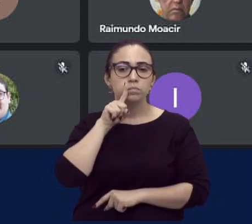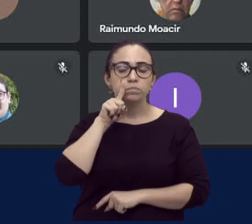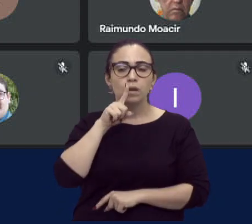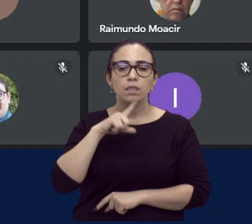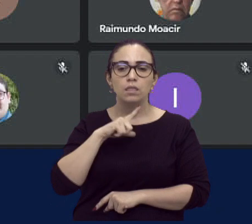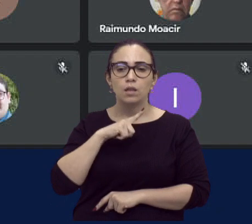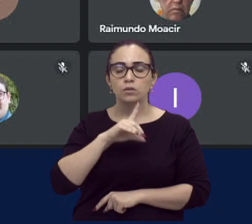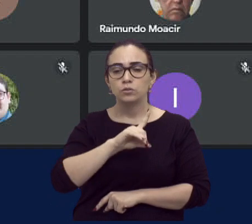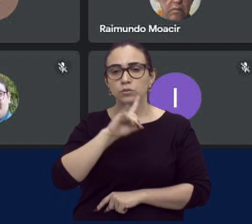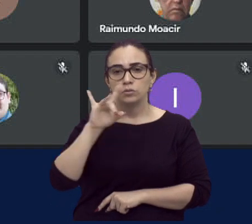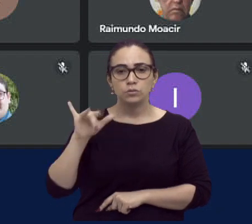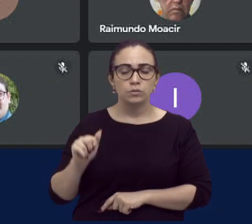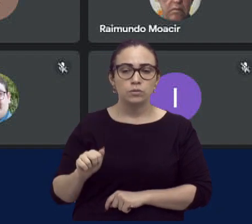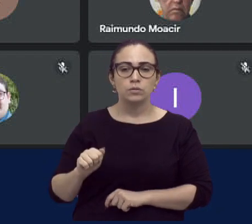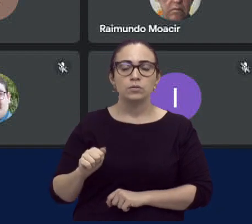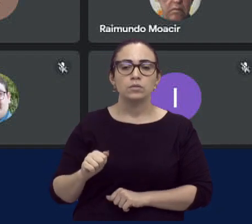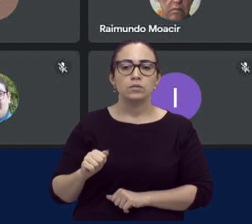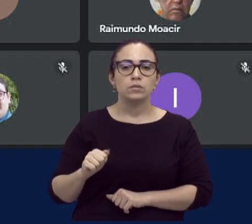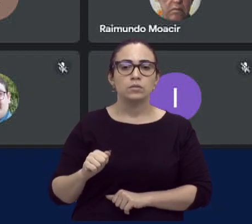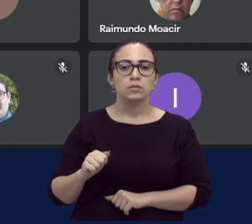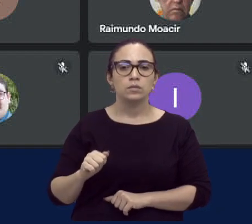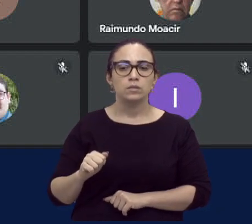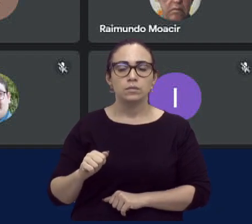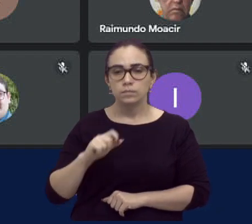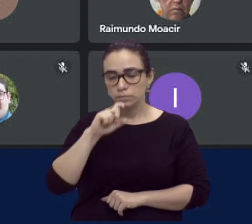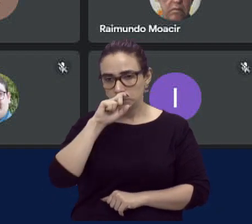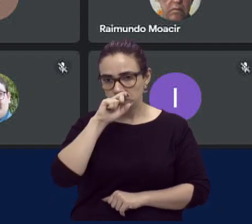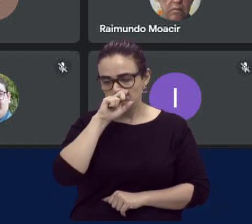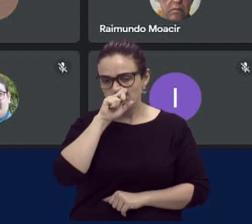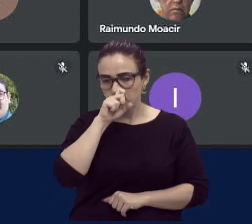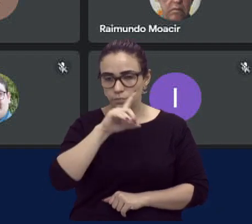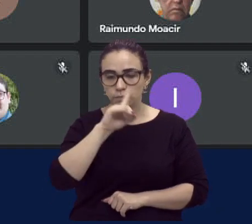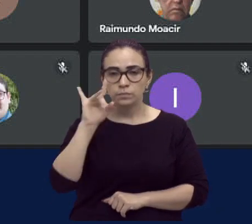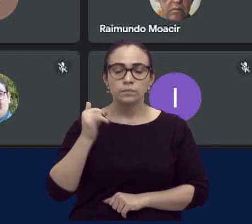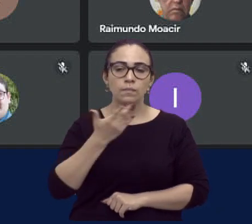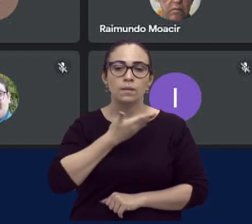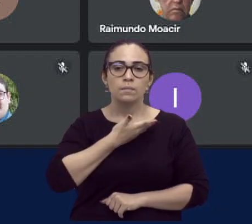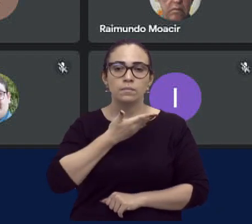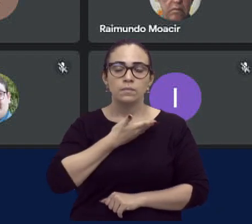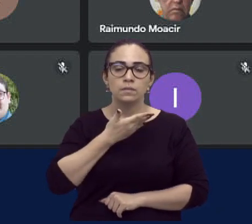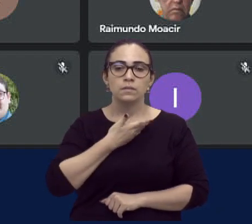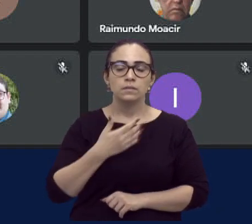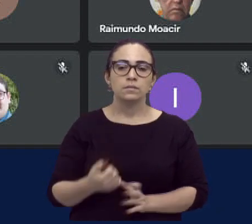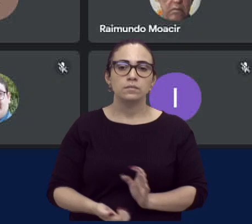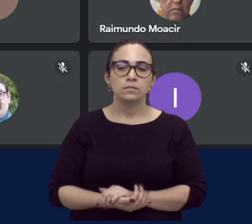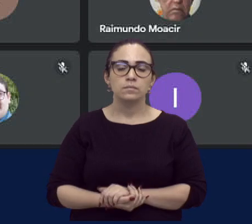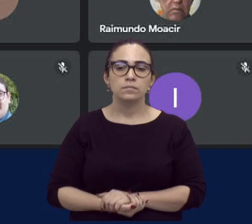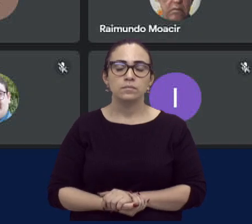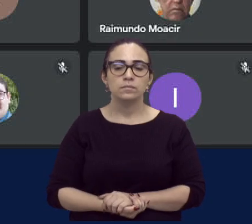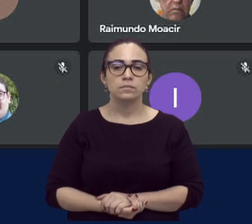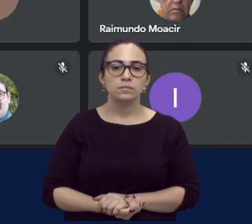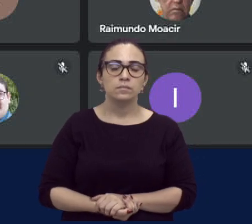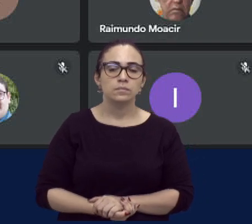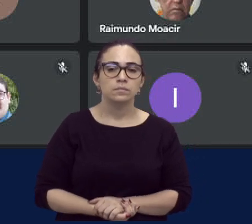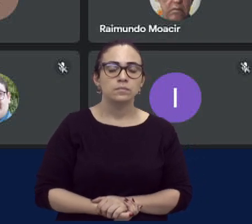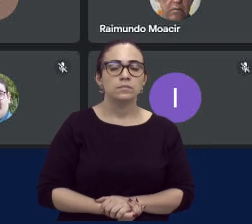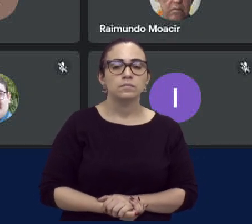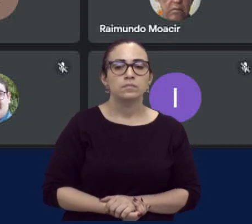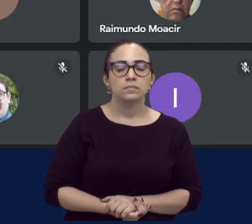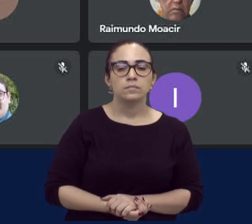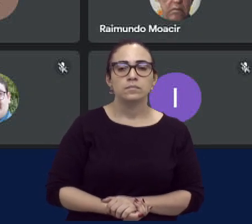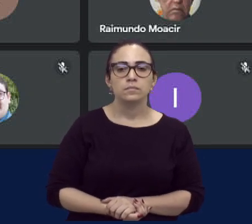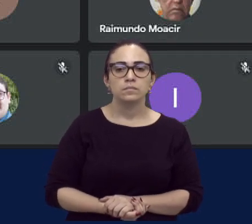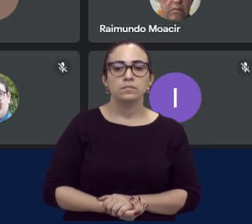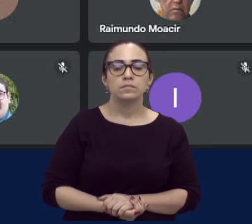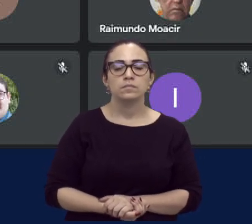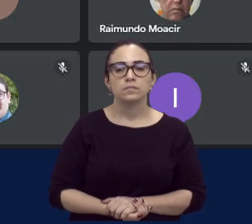né, fazem, que é tipo assim, um dia da amizade, que se trazem fazem grupos de amigos. E